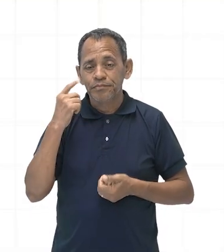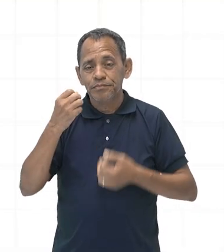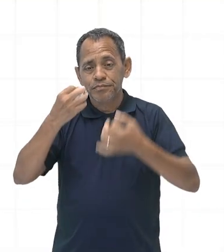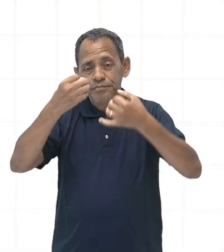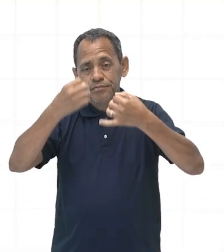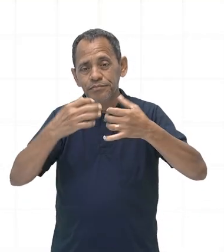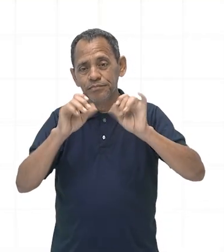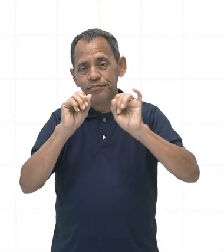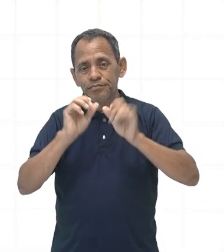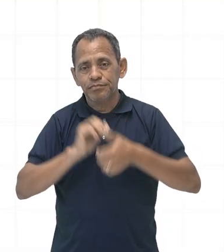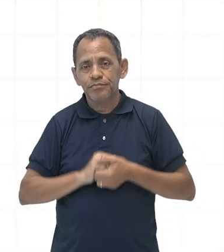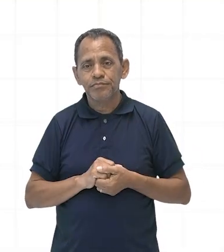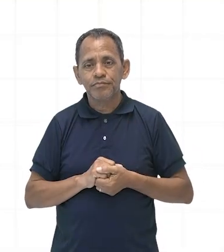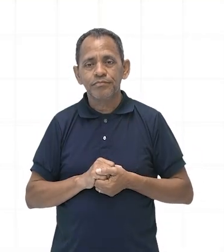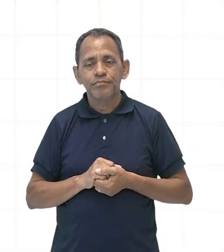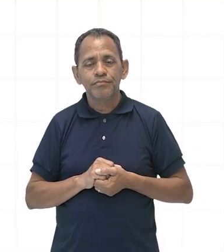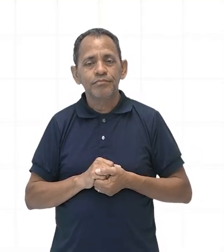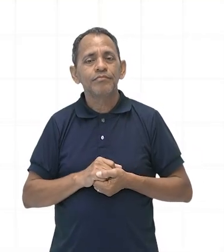Diz assim, ó,